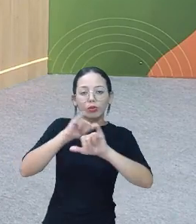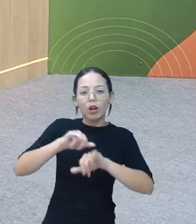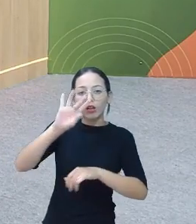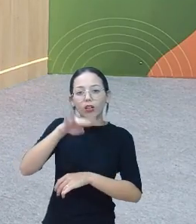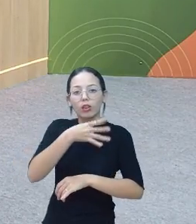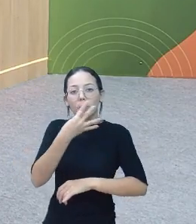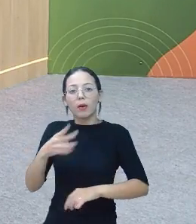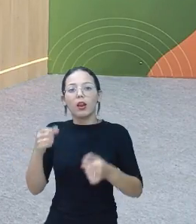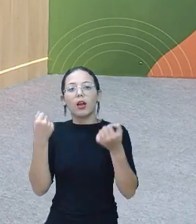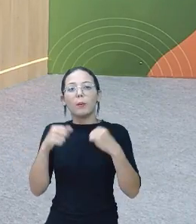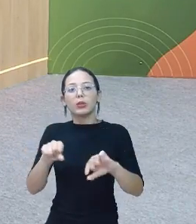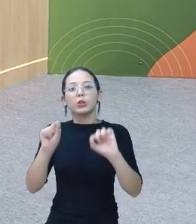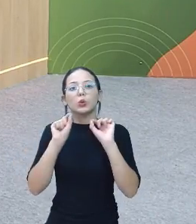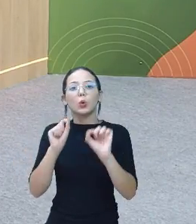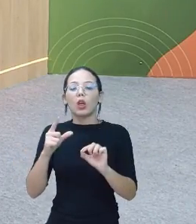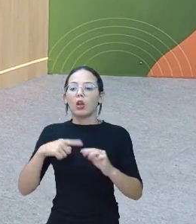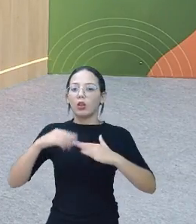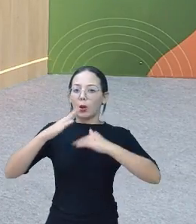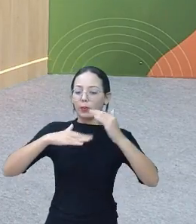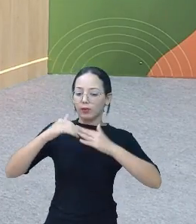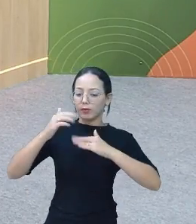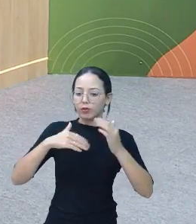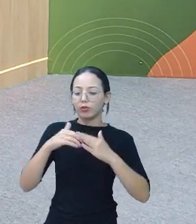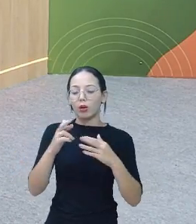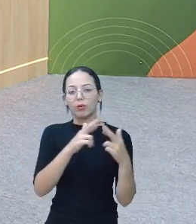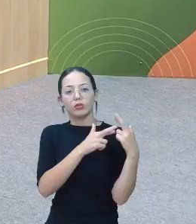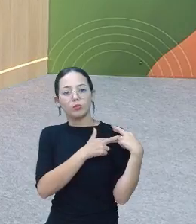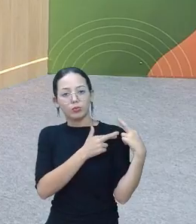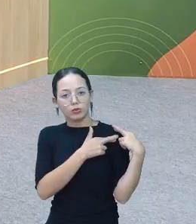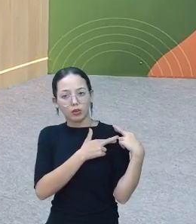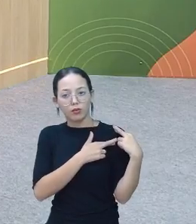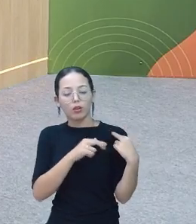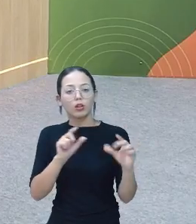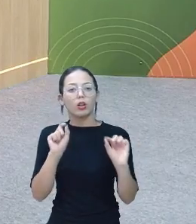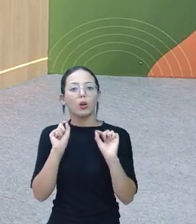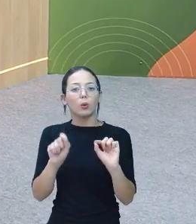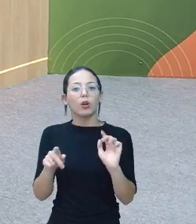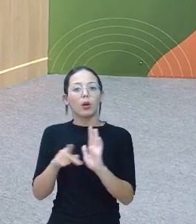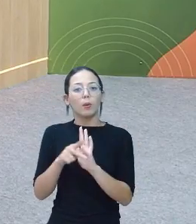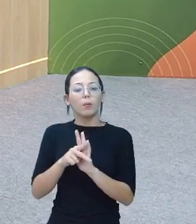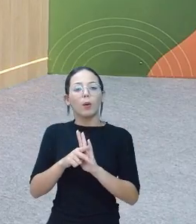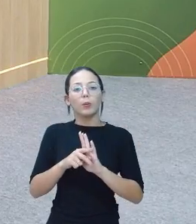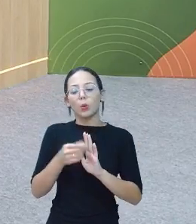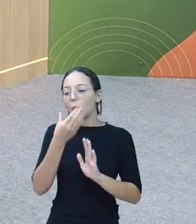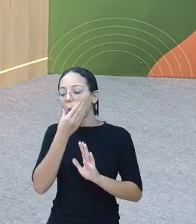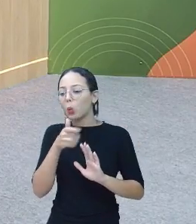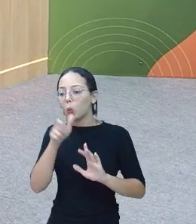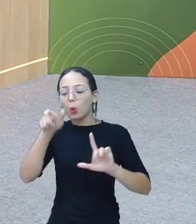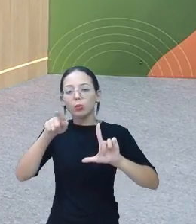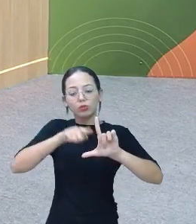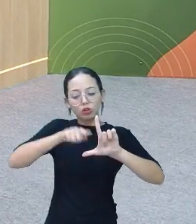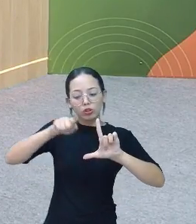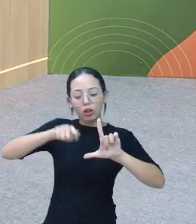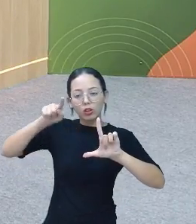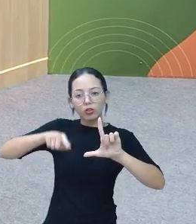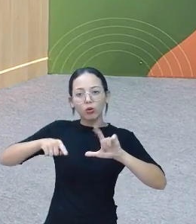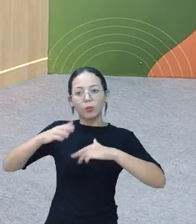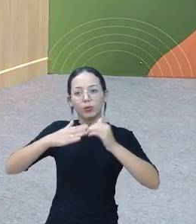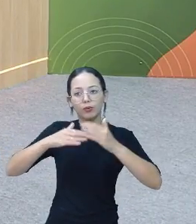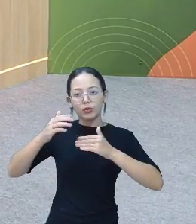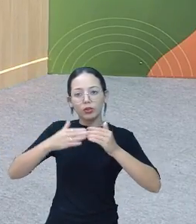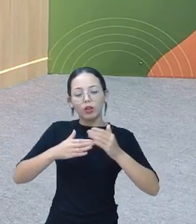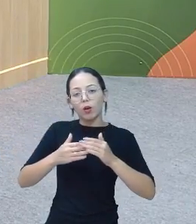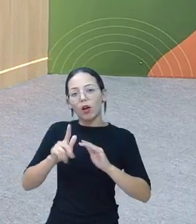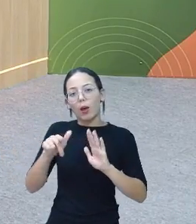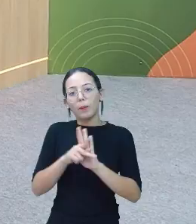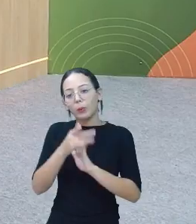é preciso que passe por um profissional responsável por isso, que é, no caso, o estatístico, né? Que ele é a pessoa